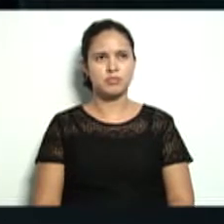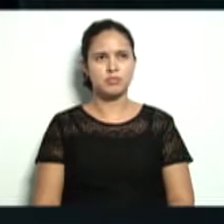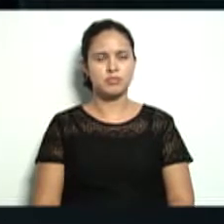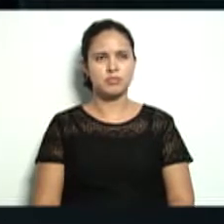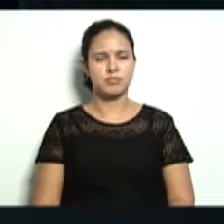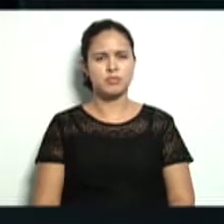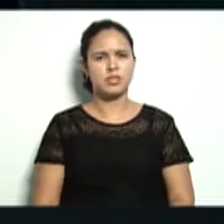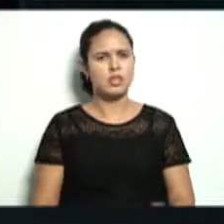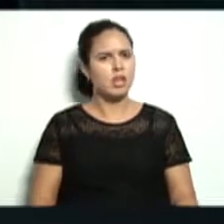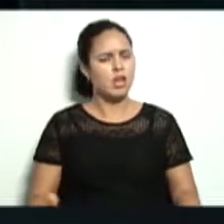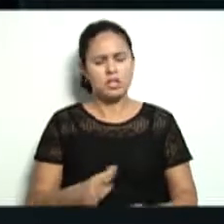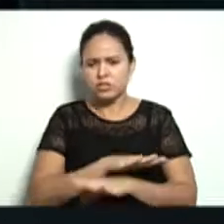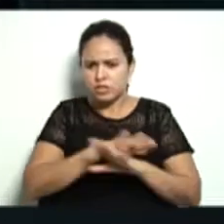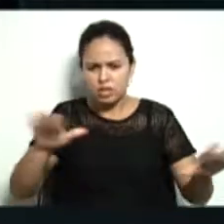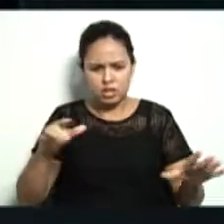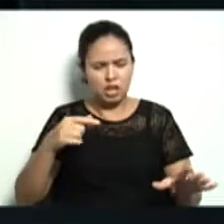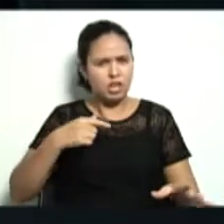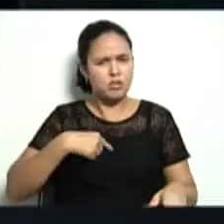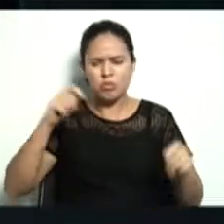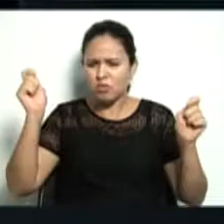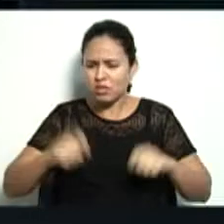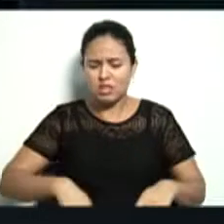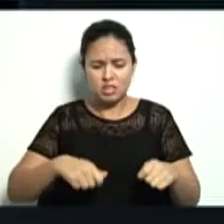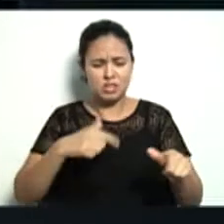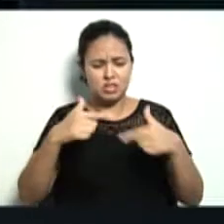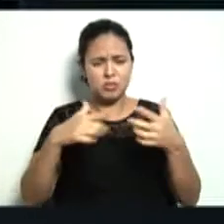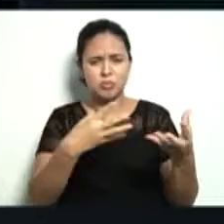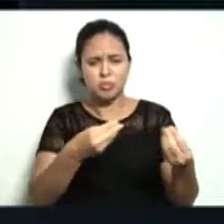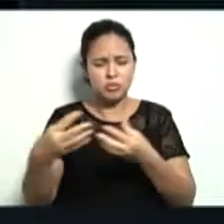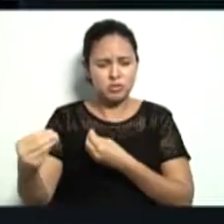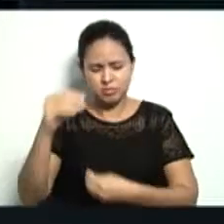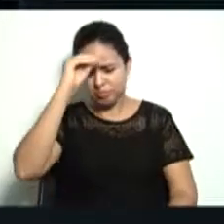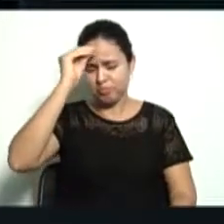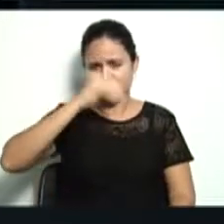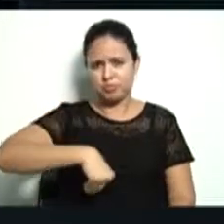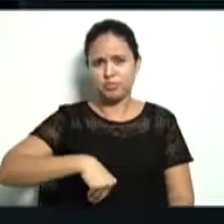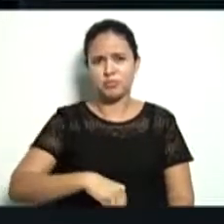Ah, chega, não dá mais. Não dou mais conta de tanta coisa.